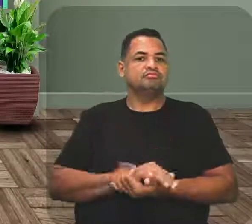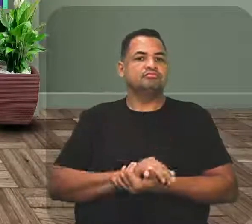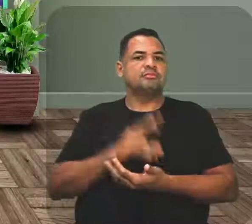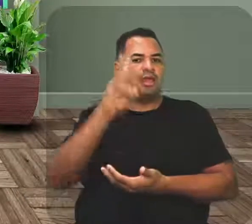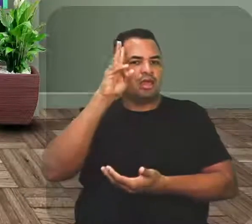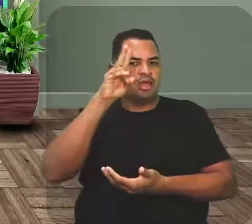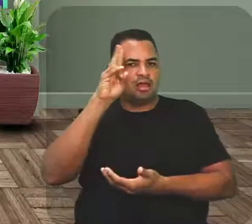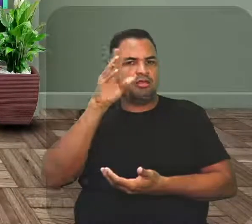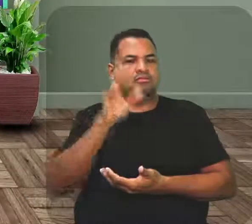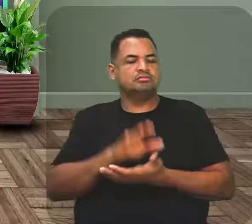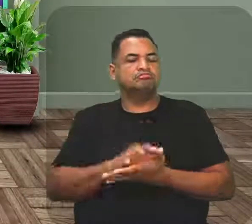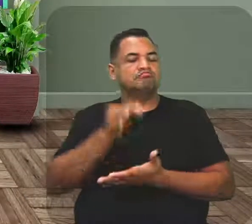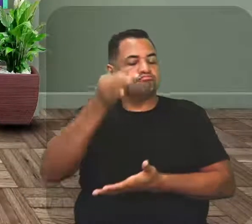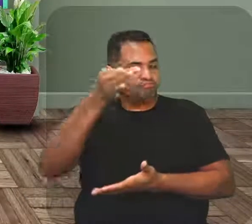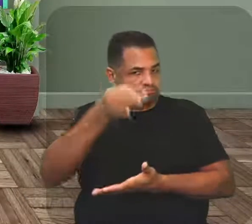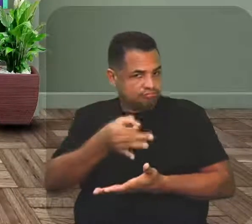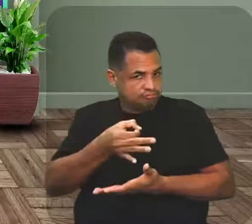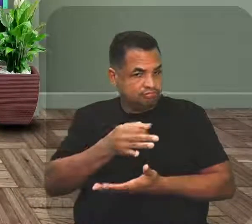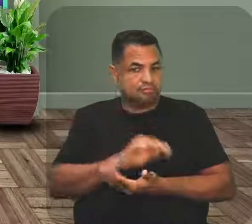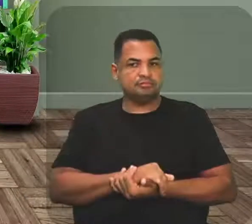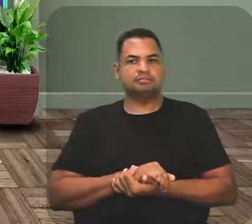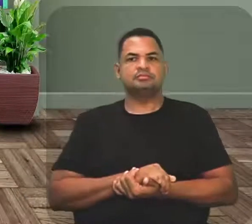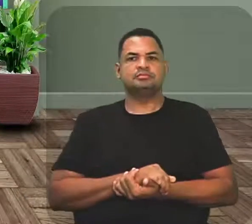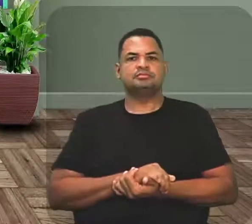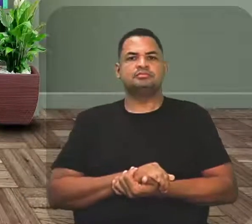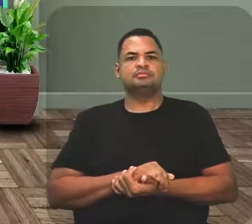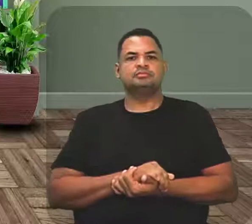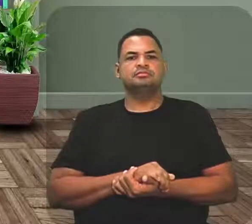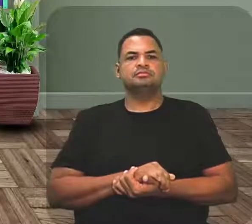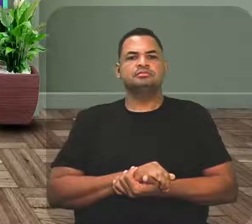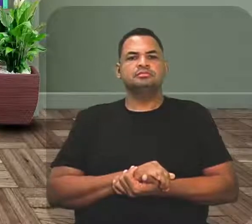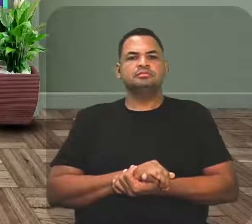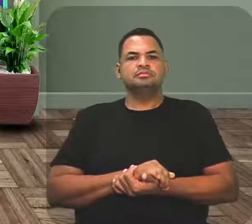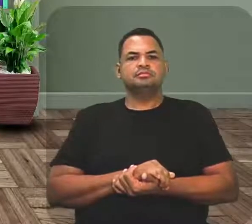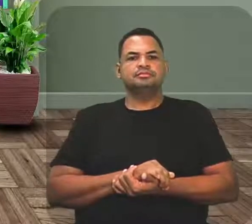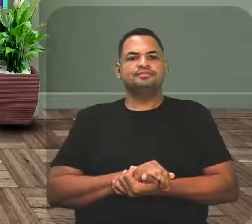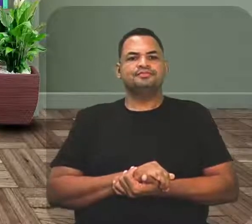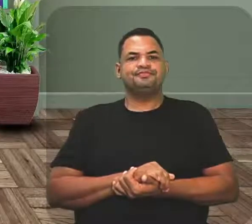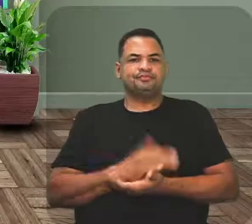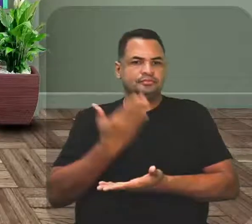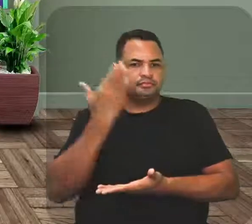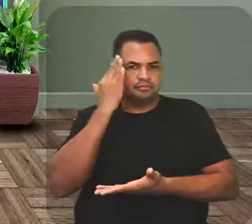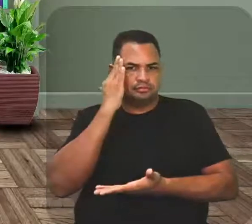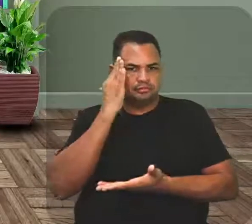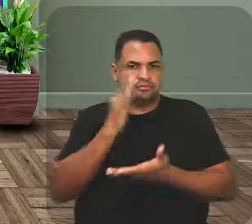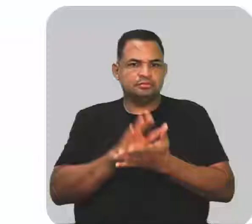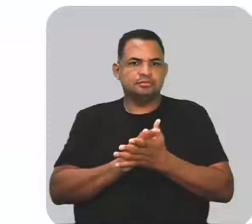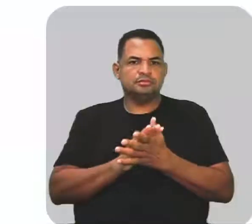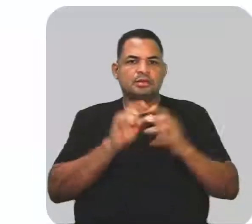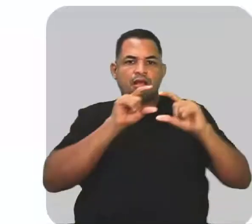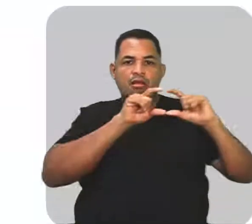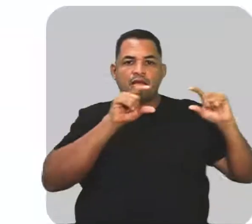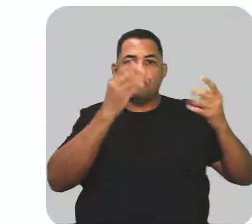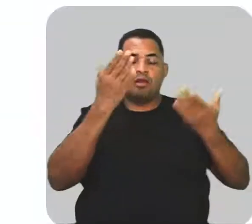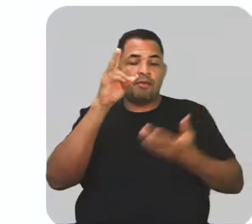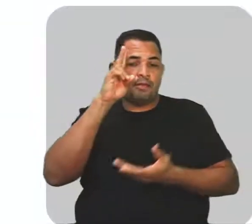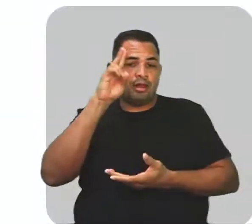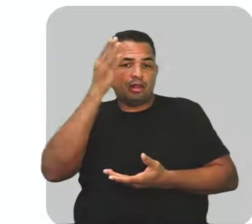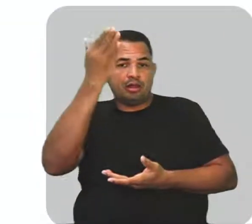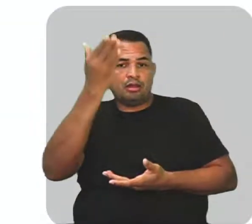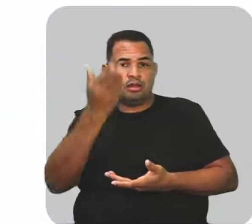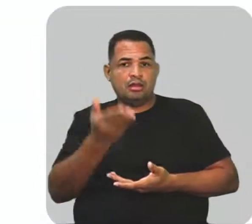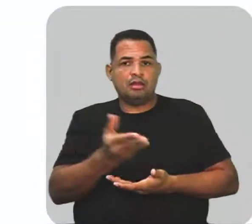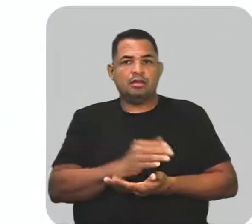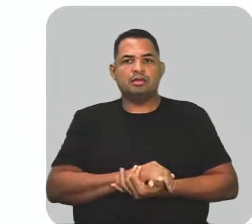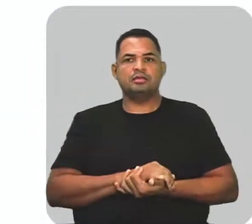e lembrou, está correto, está no caminho certo. Isso mesmo. Vamos agora entender período, vamos recordar.